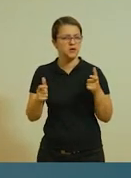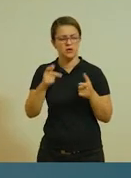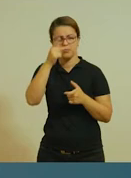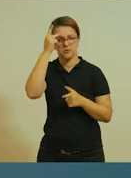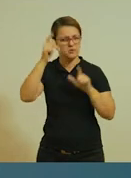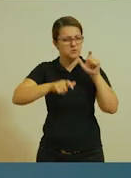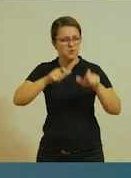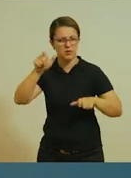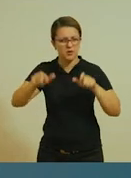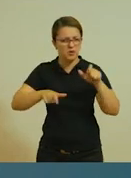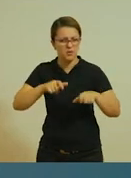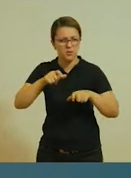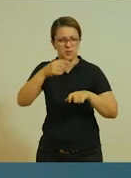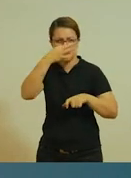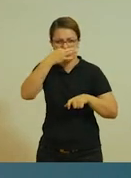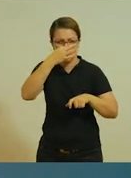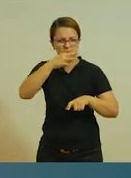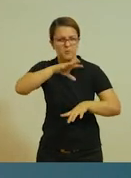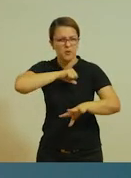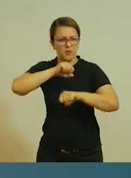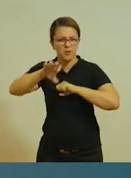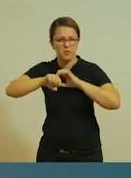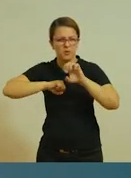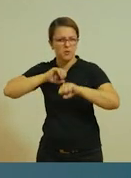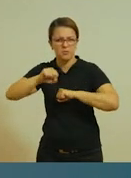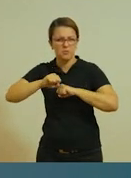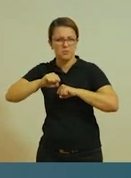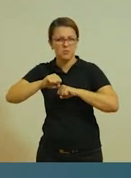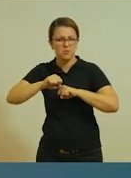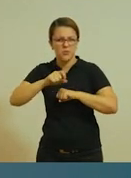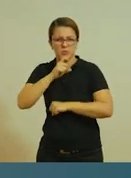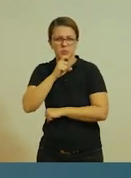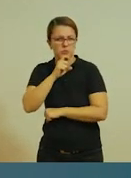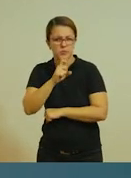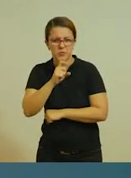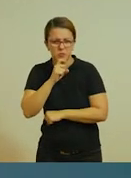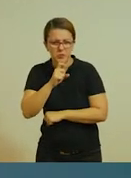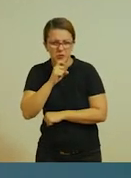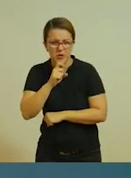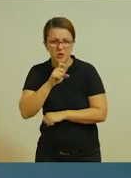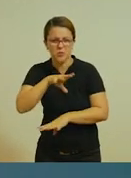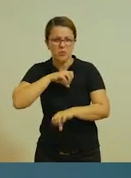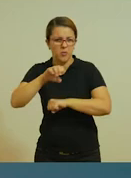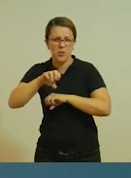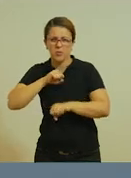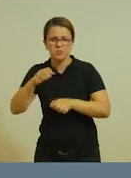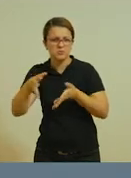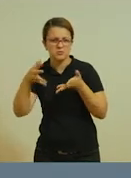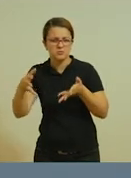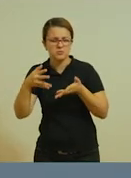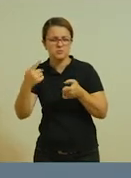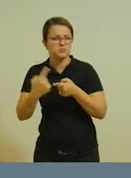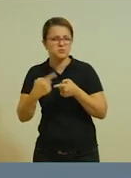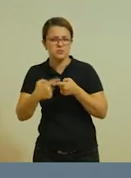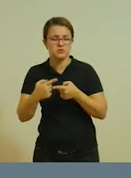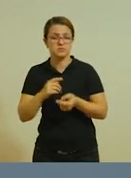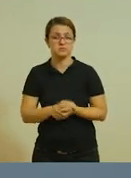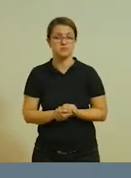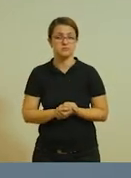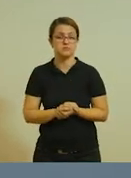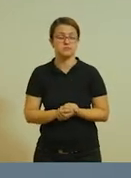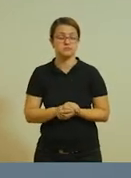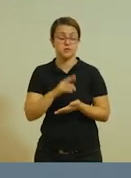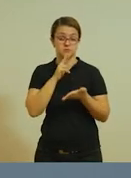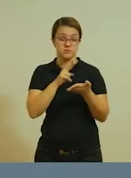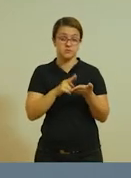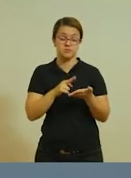pega gripe, principalmente no inverno? Então, vocês vão responder conforme o texto. Na sequência, nós